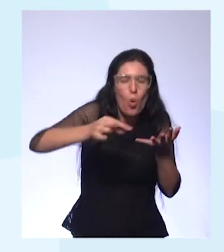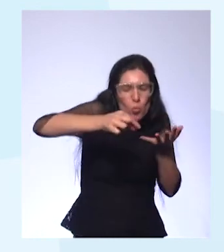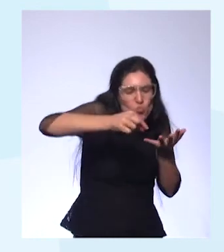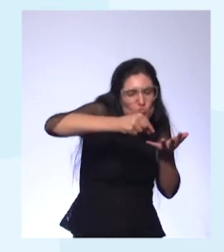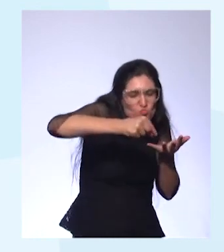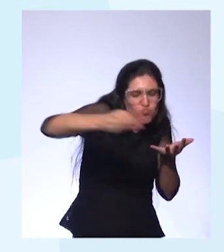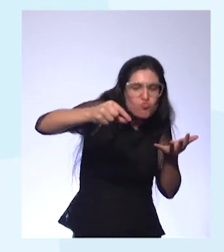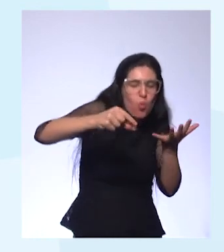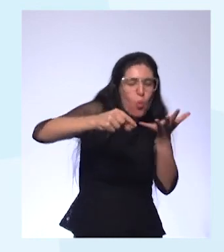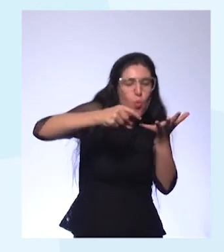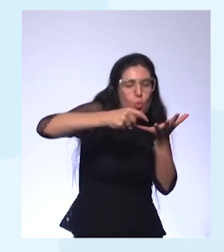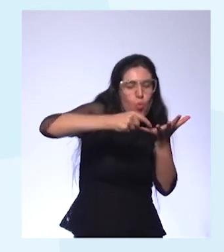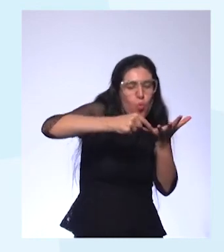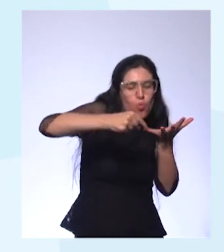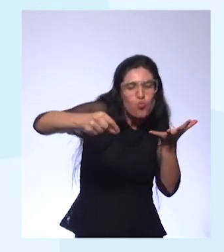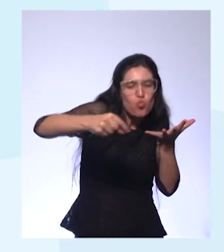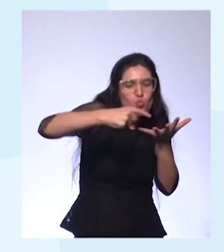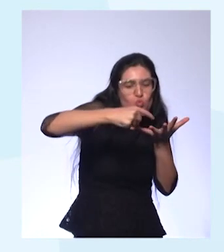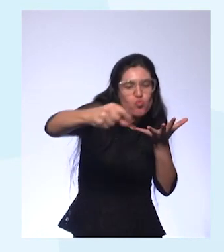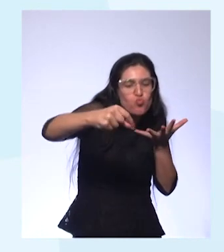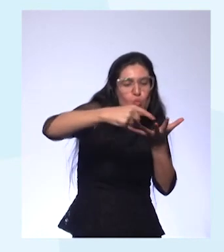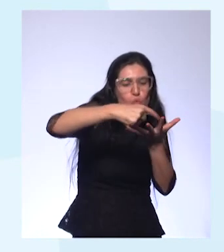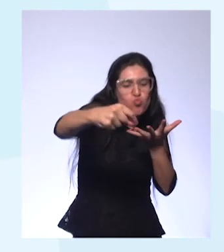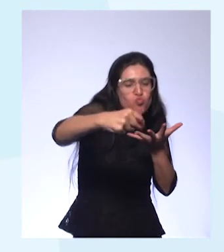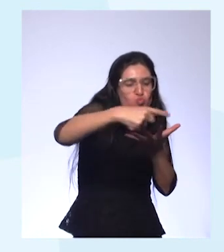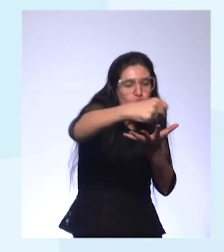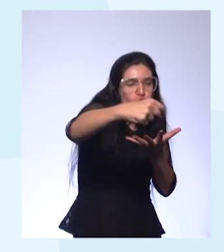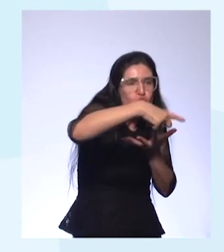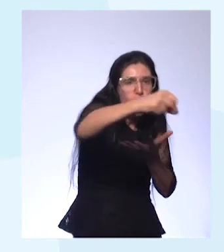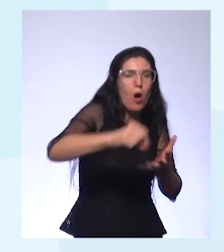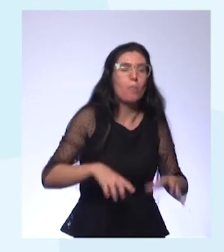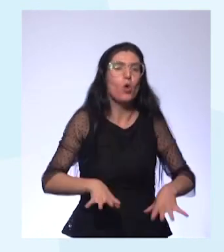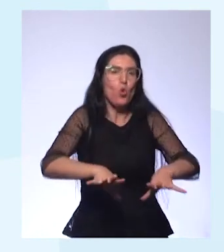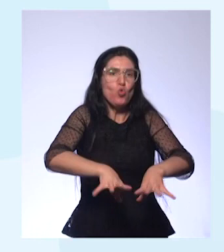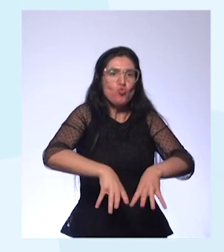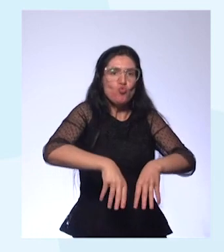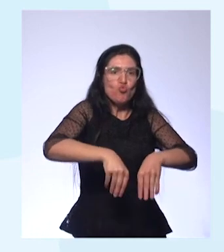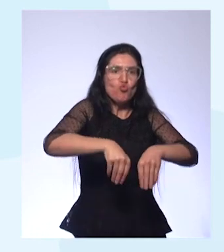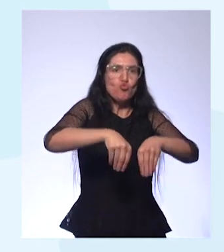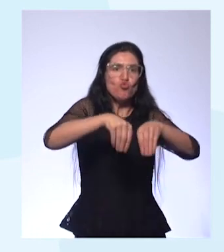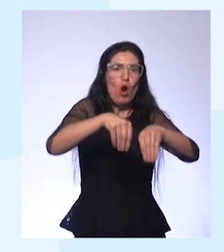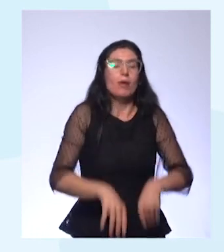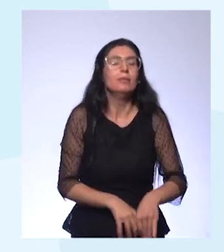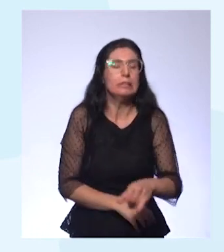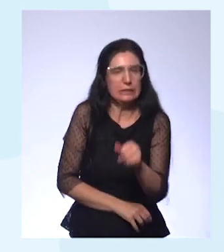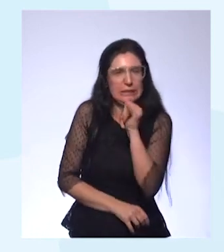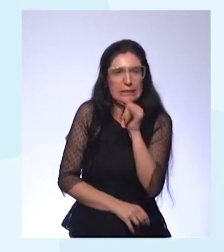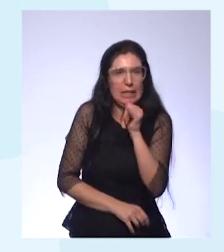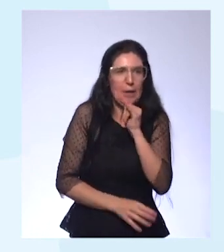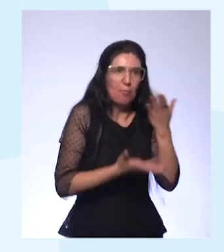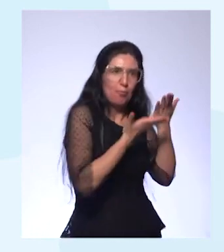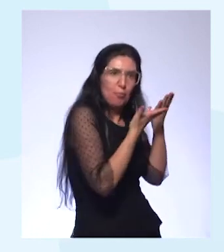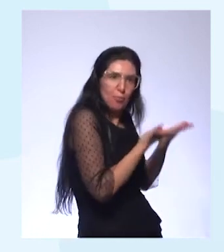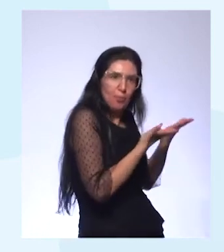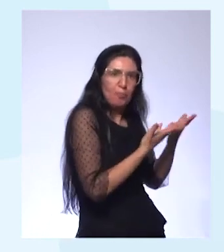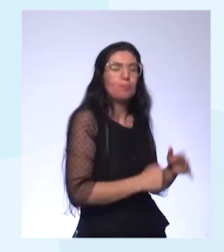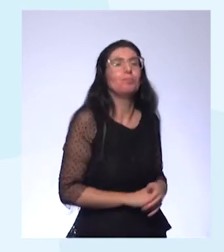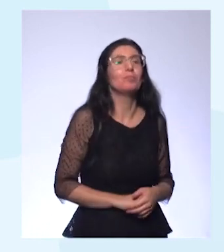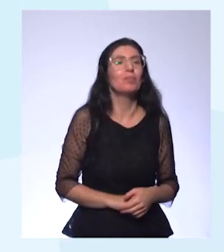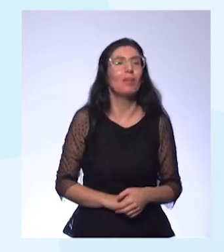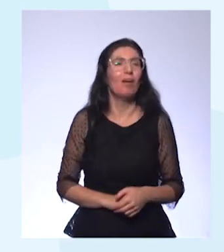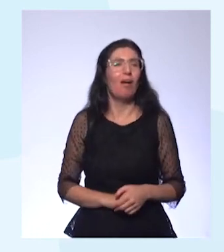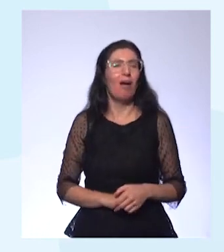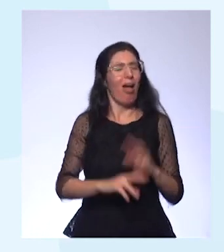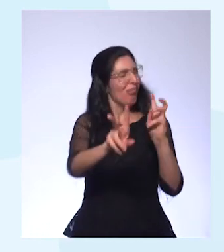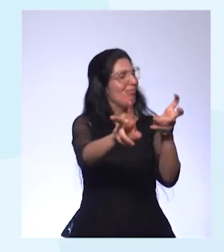vamos aí para a floresta temperada úmida. Então, na floresta temperada úmida, aí tem um exemplo aí, ela já, pelo nome, a gente já